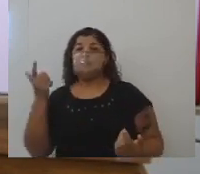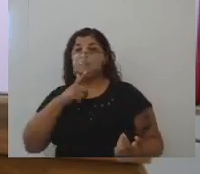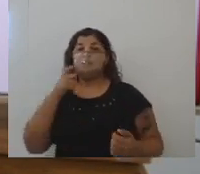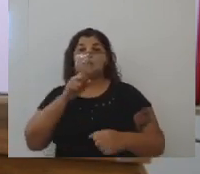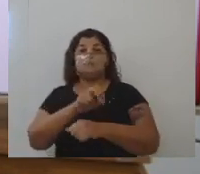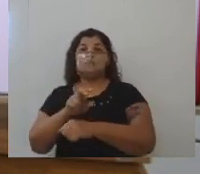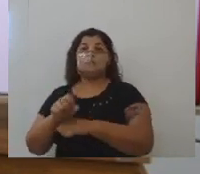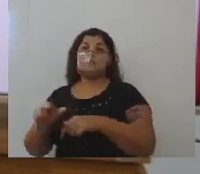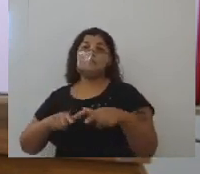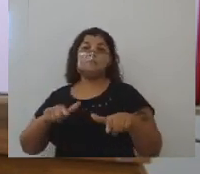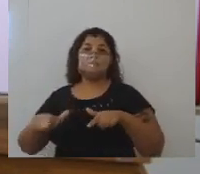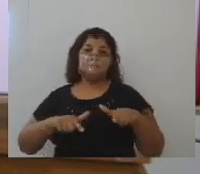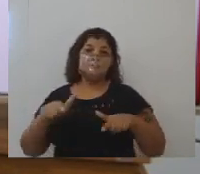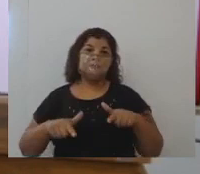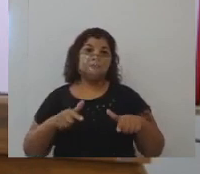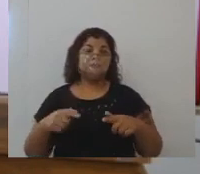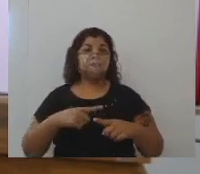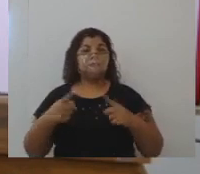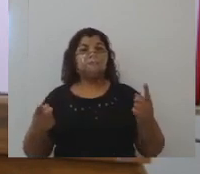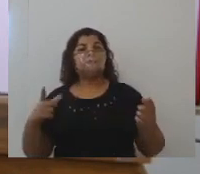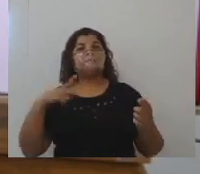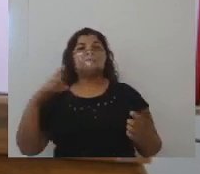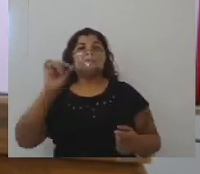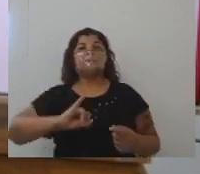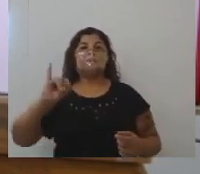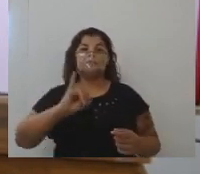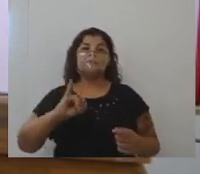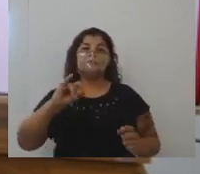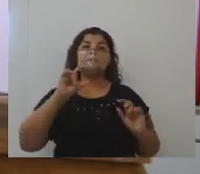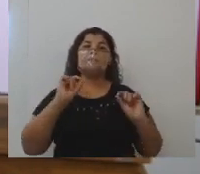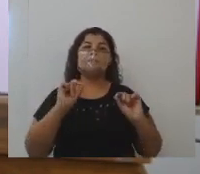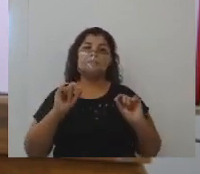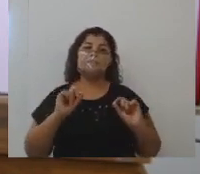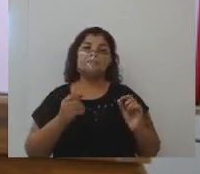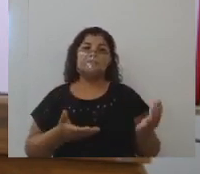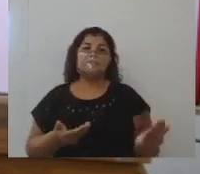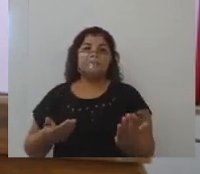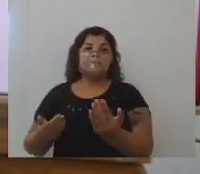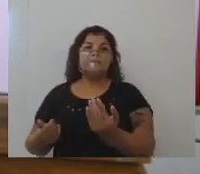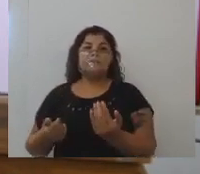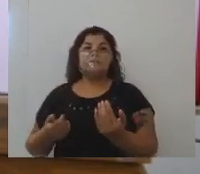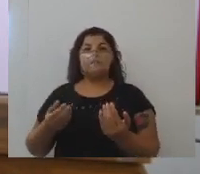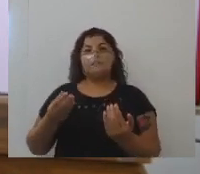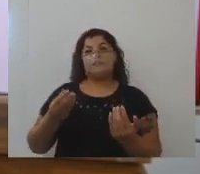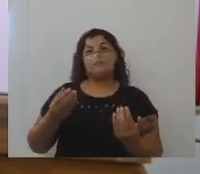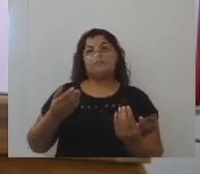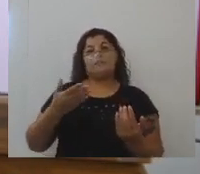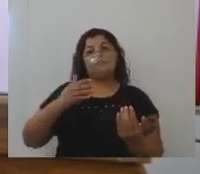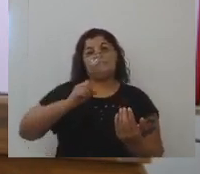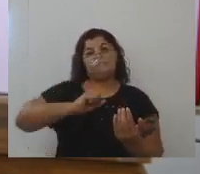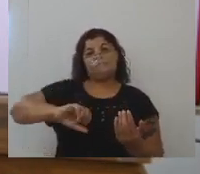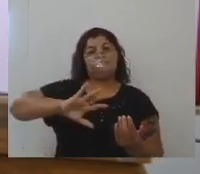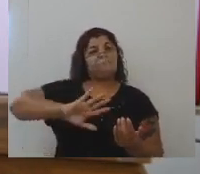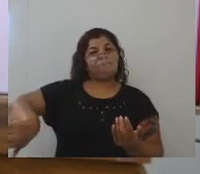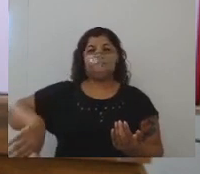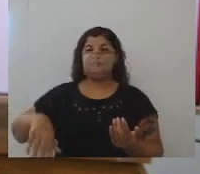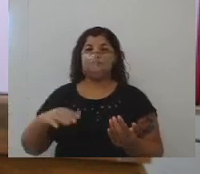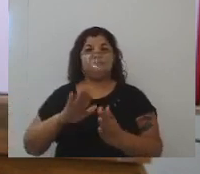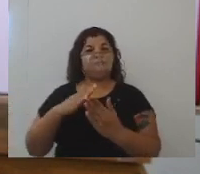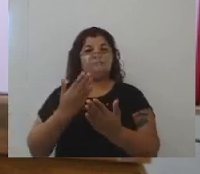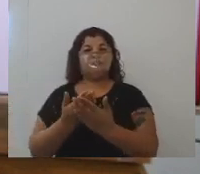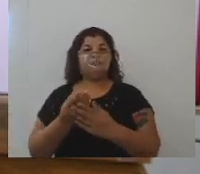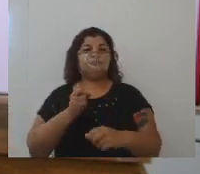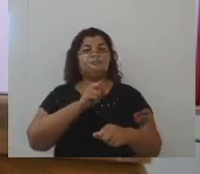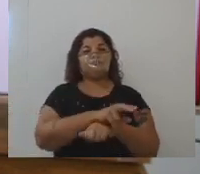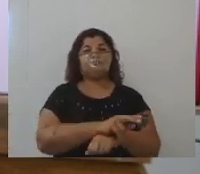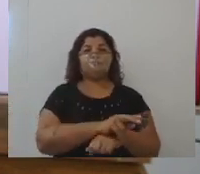trabalho, mas aí tem um dado muito importante. O jovem, ele abandona a escola para poder entrar no mundo do trabalho. Quando ele chega no